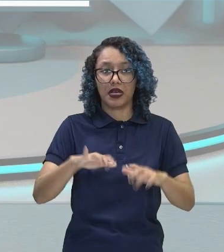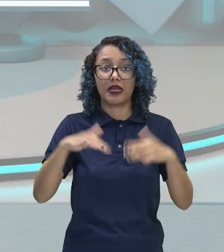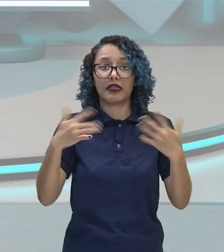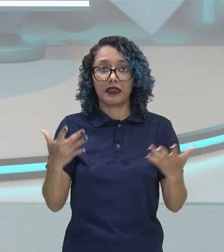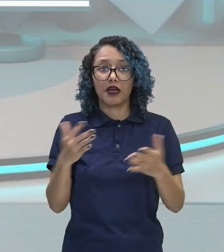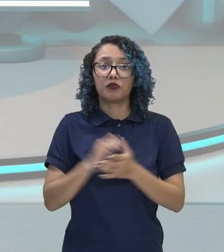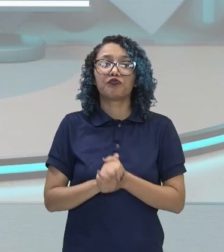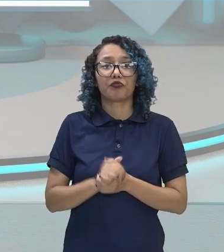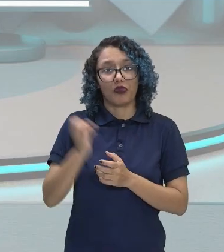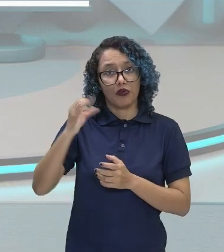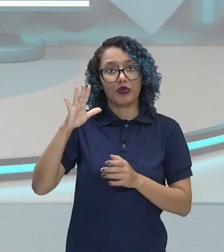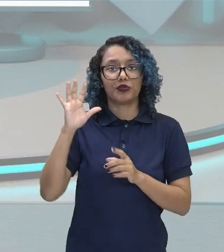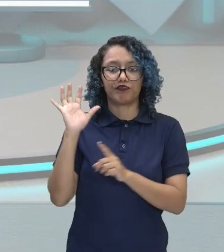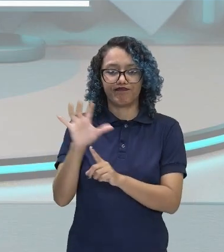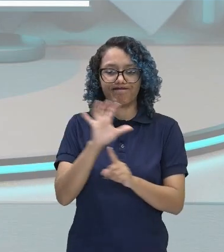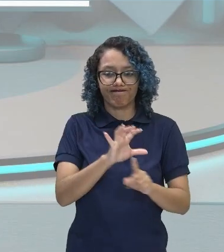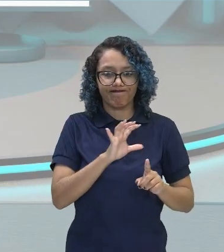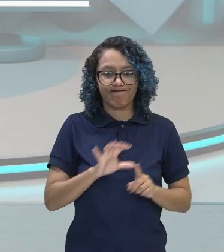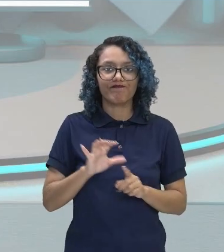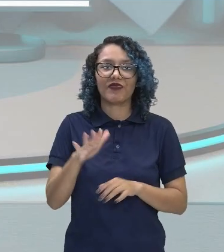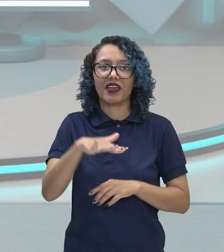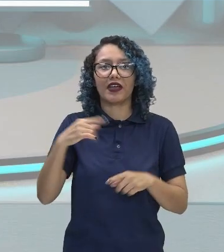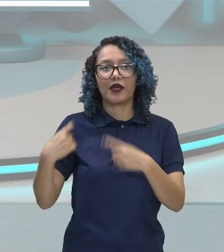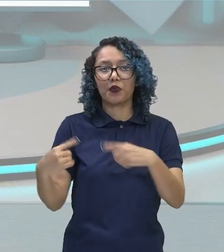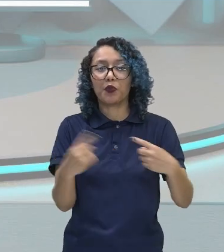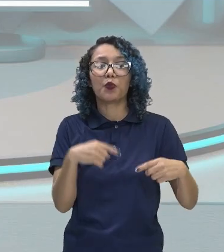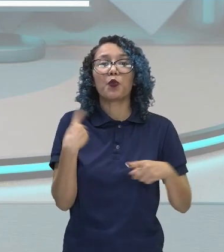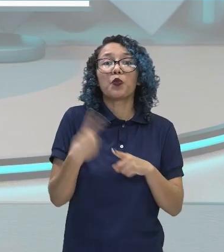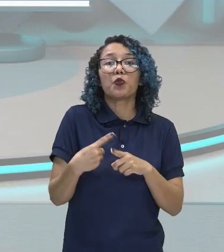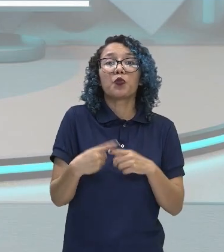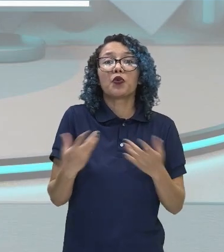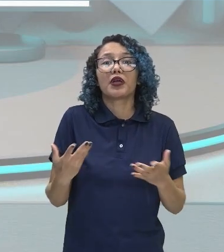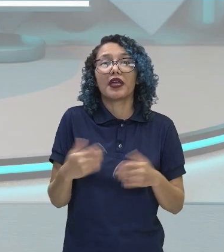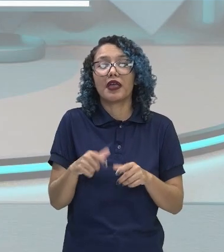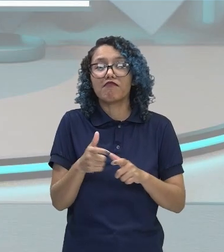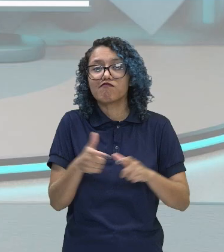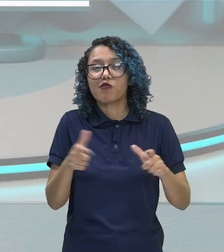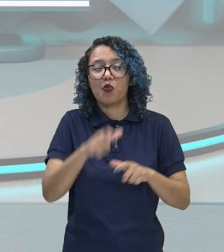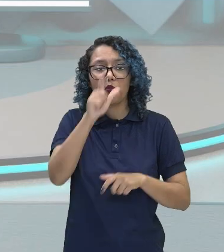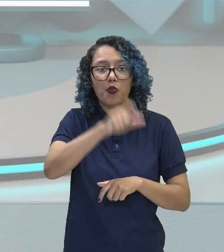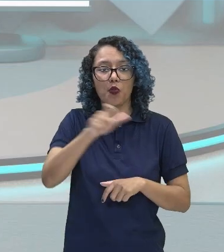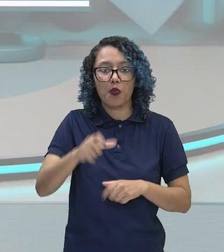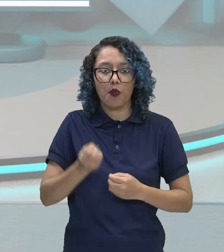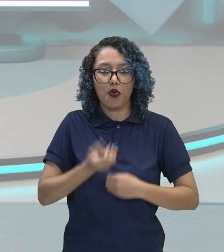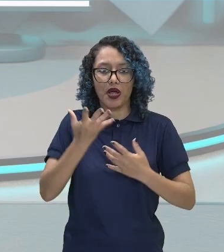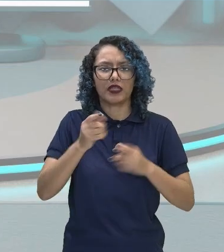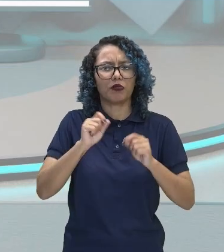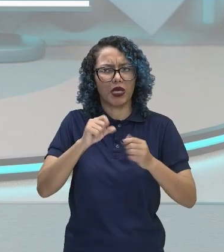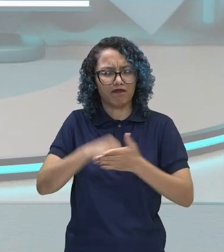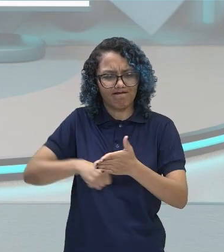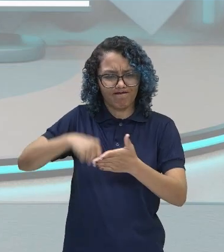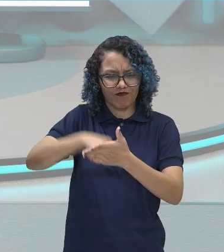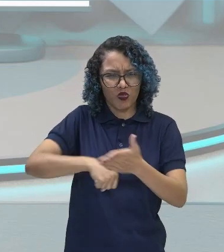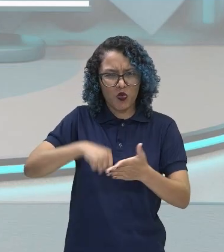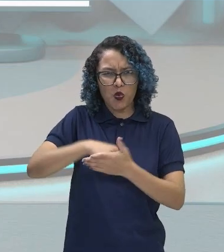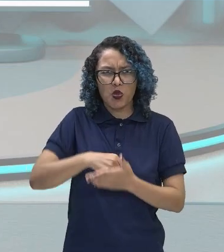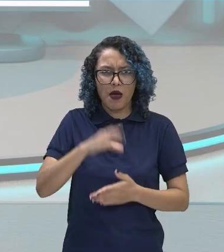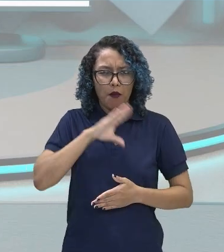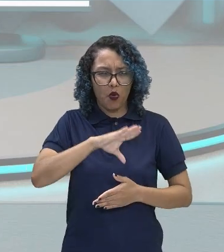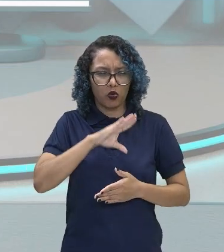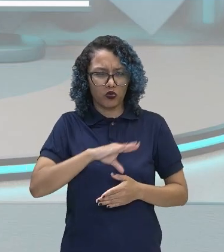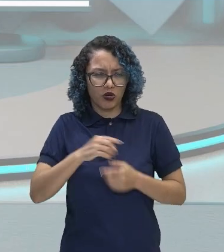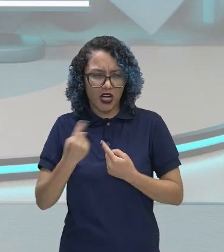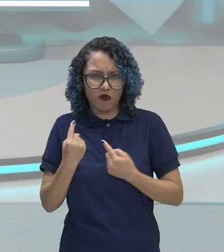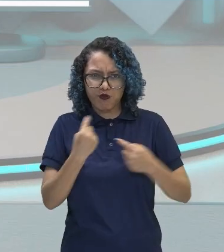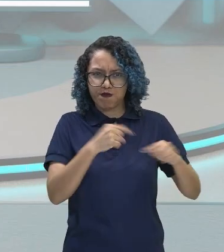peso político maior porque muitos poetas se engajaram na luta contra Portugal para